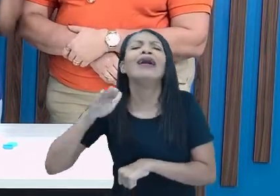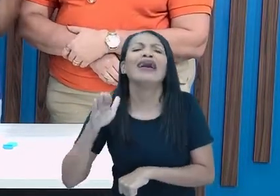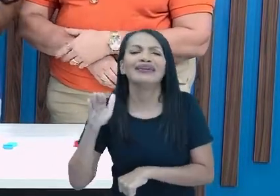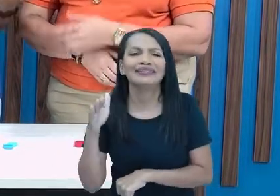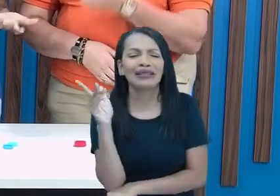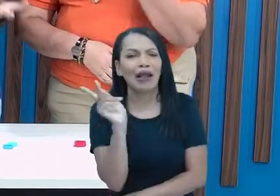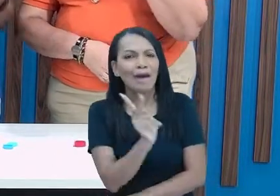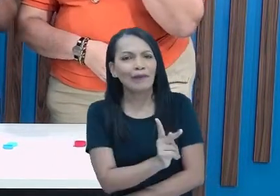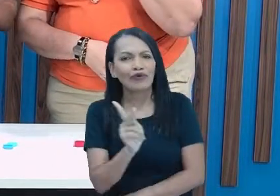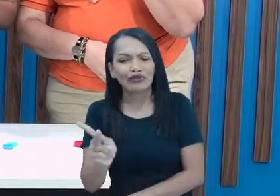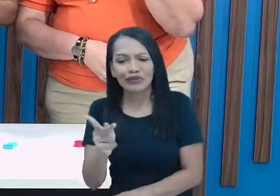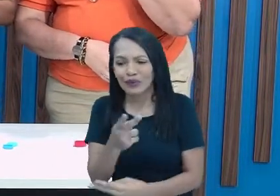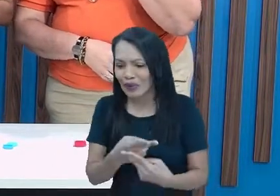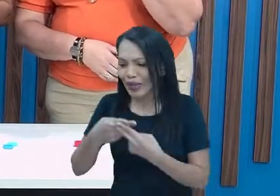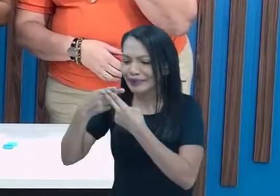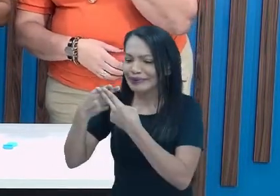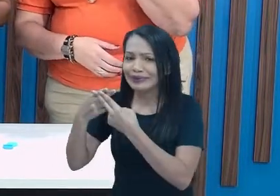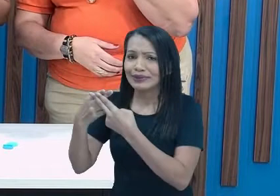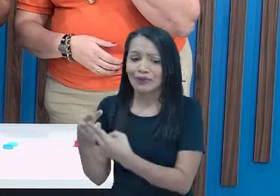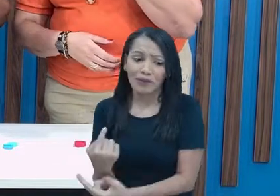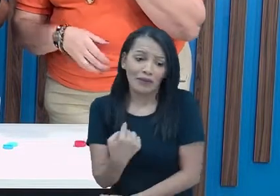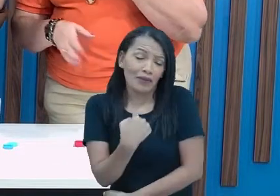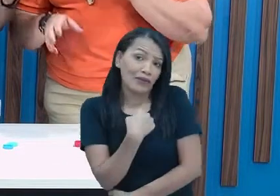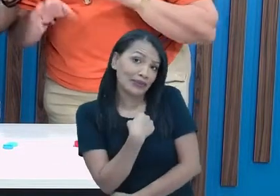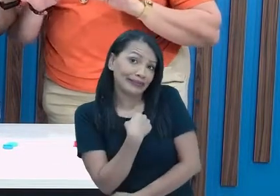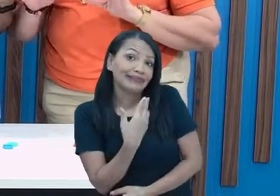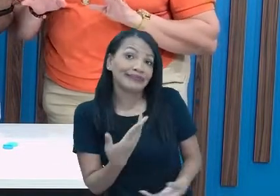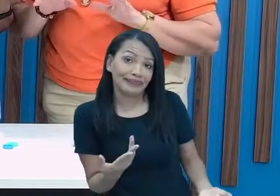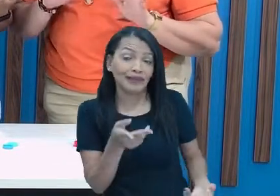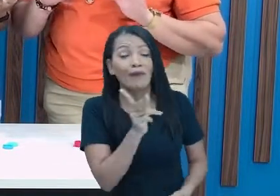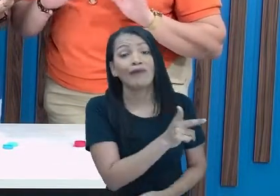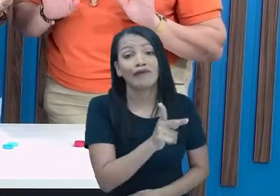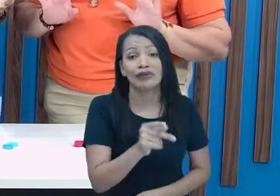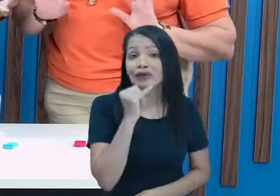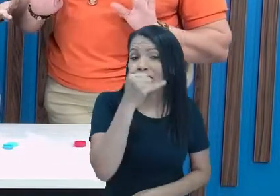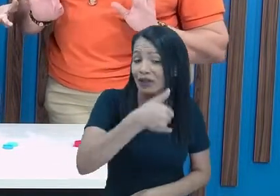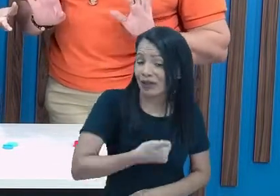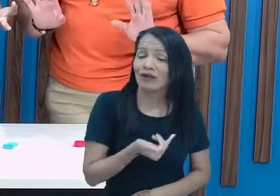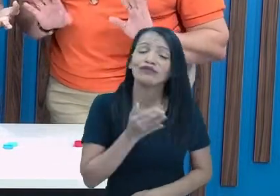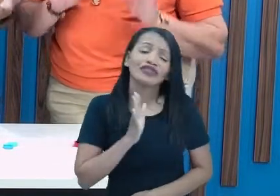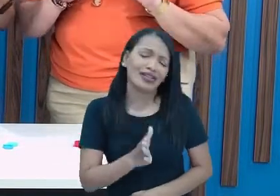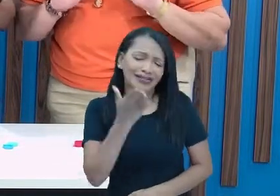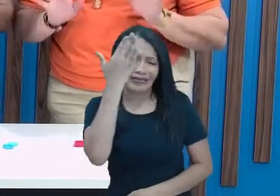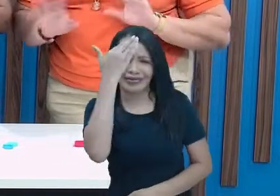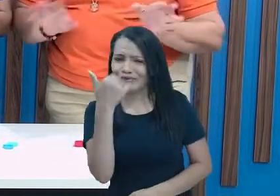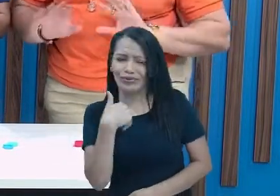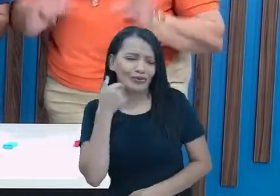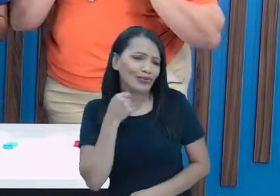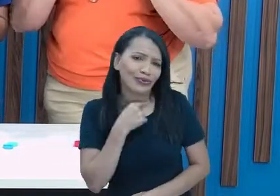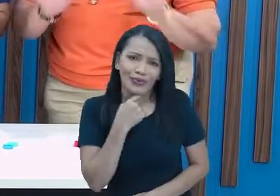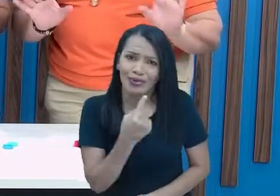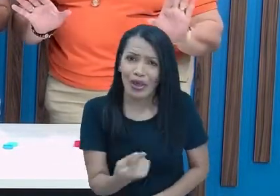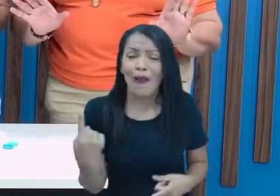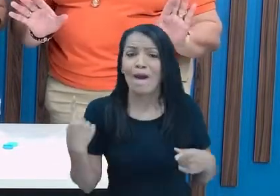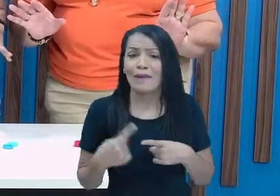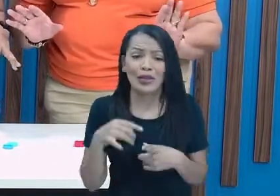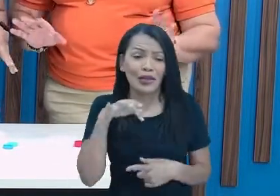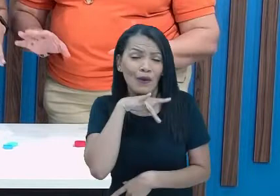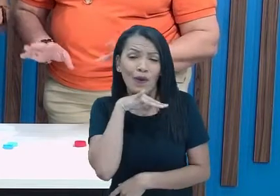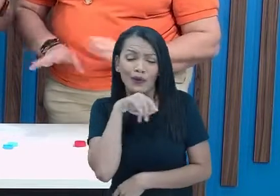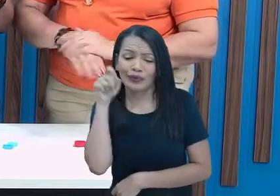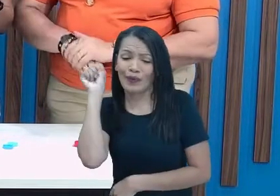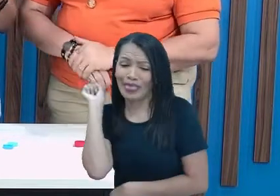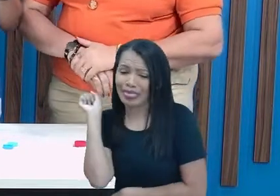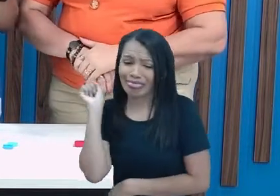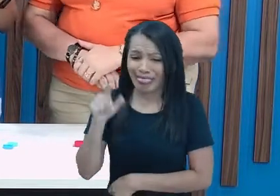Foi a professora Iris ou eu? A professora Josiane, mas eu já disse que eu não ia Pois conseguir, é. né? Porque eu sei que eu sou ruim de